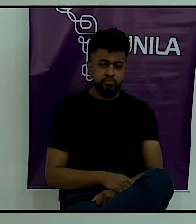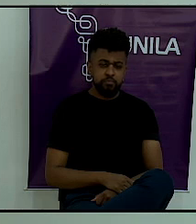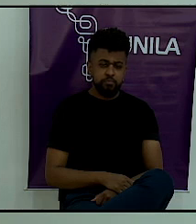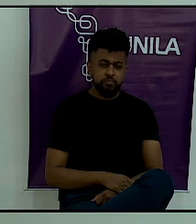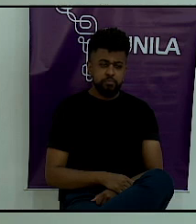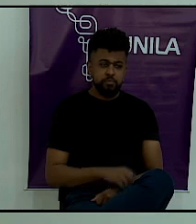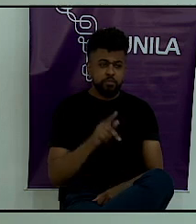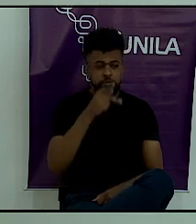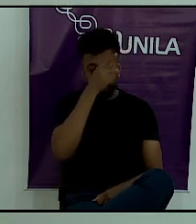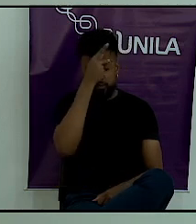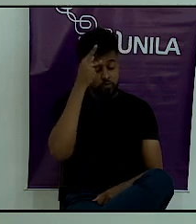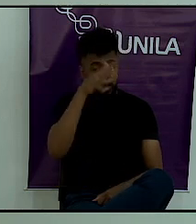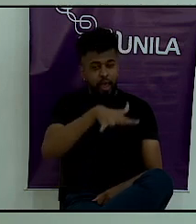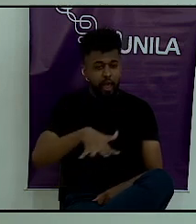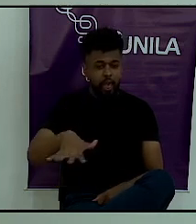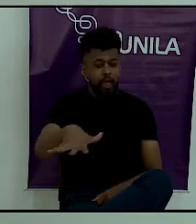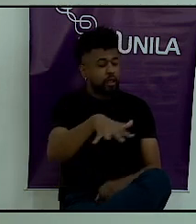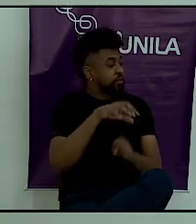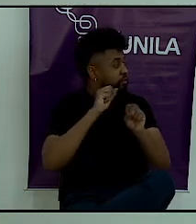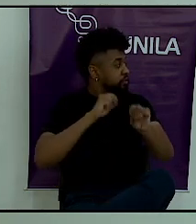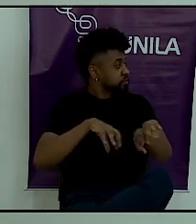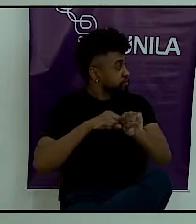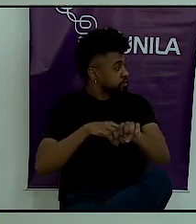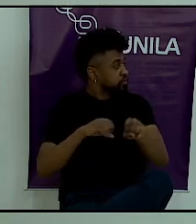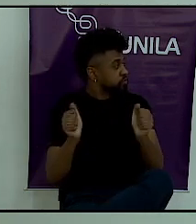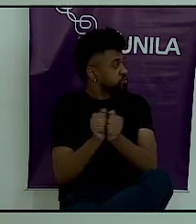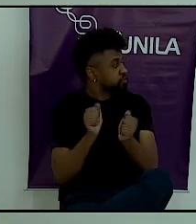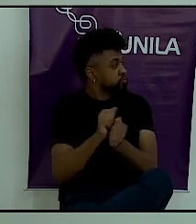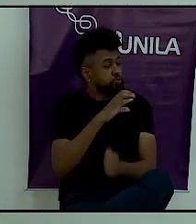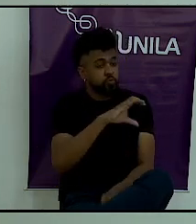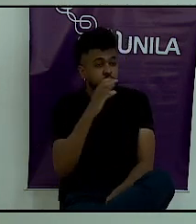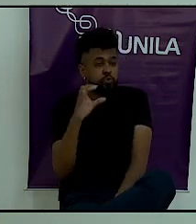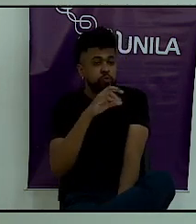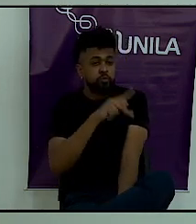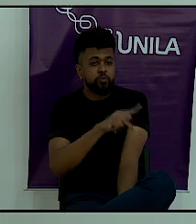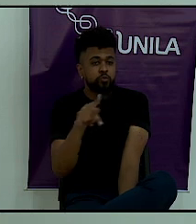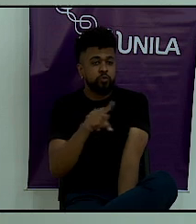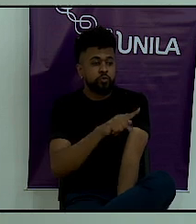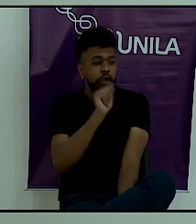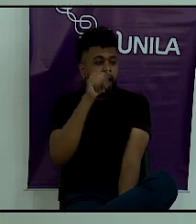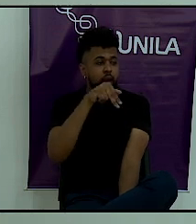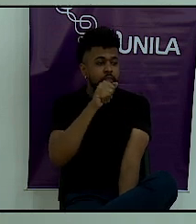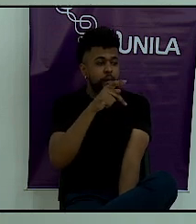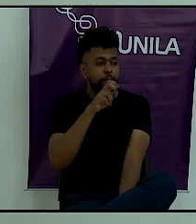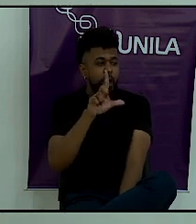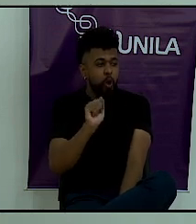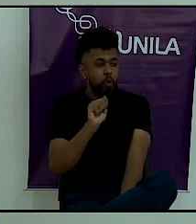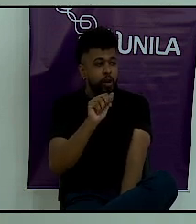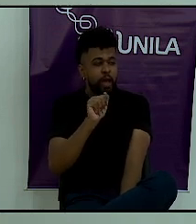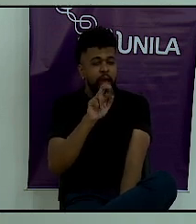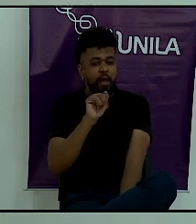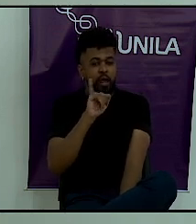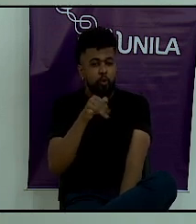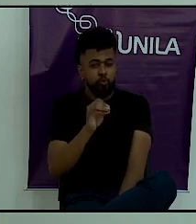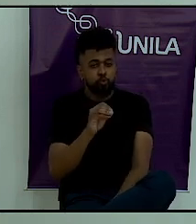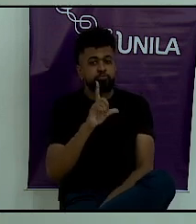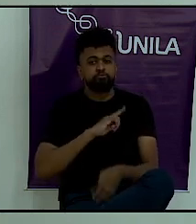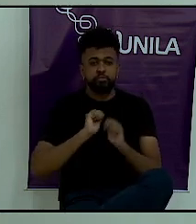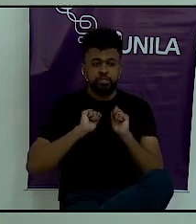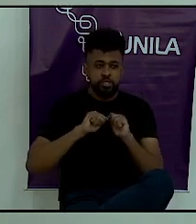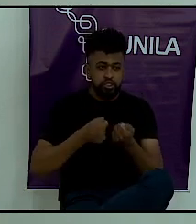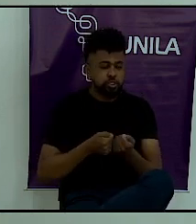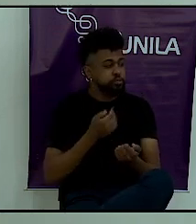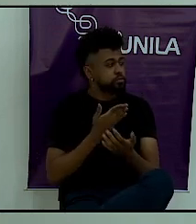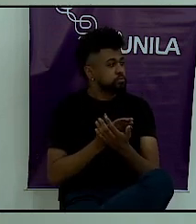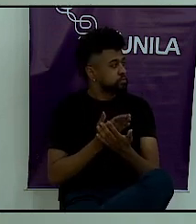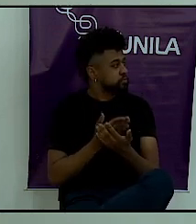educação, sobretudo com a coordenação da professora Ana Paula Araújo Fonseca, que dedica-se ao